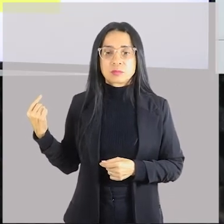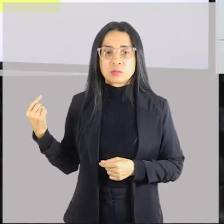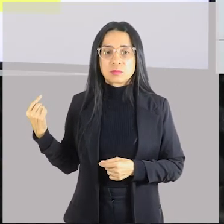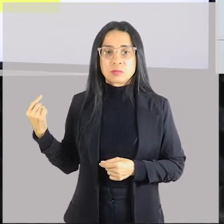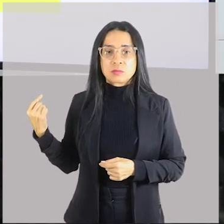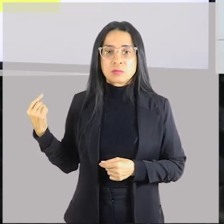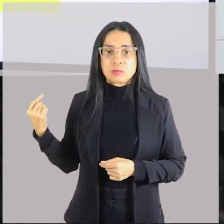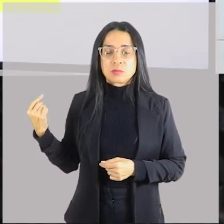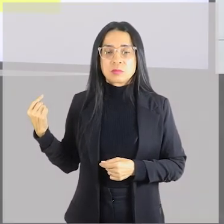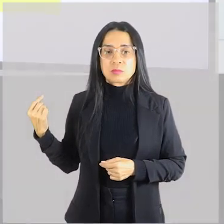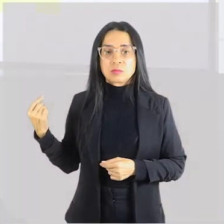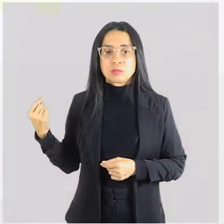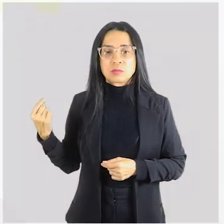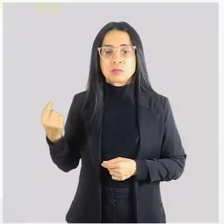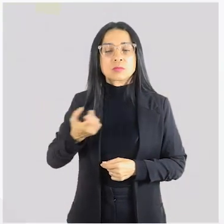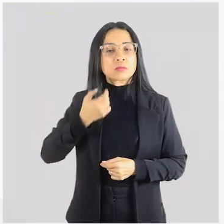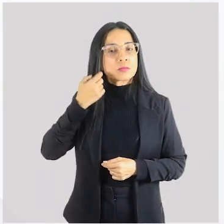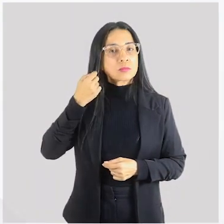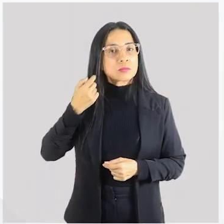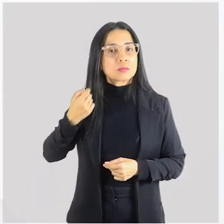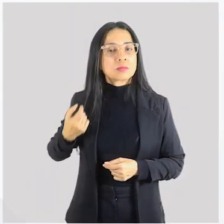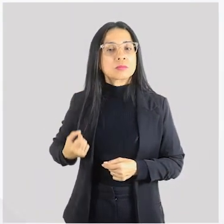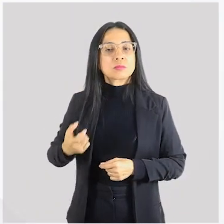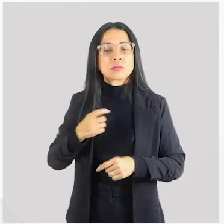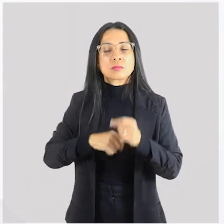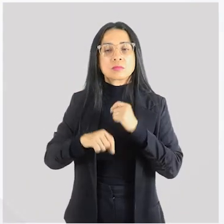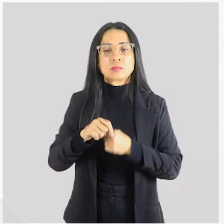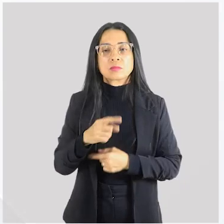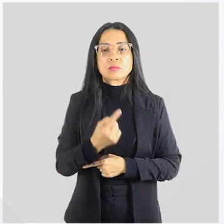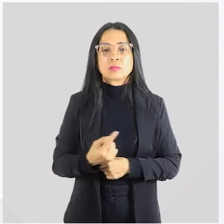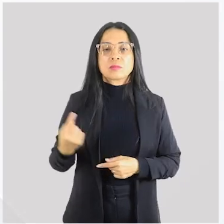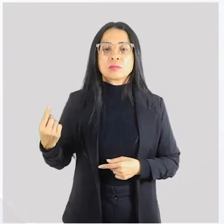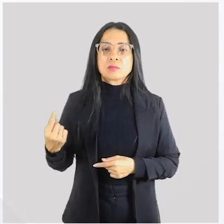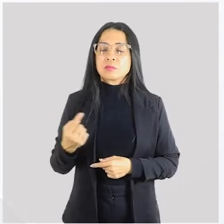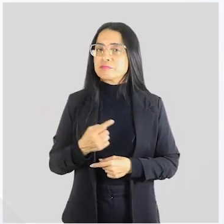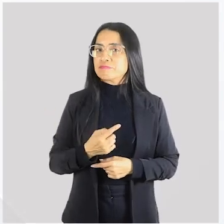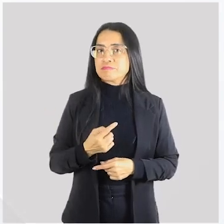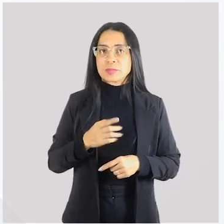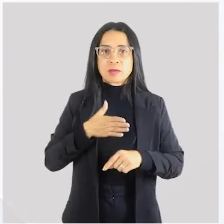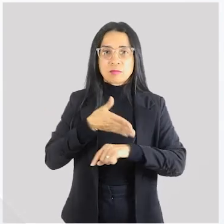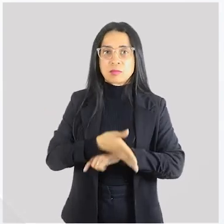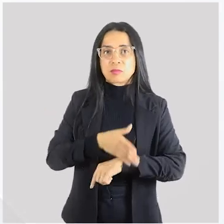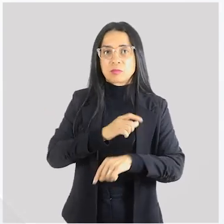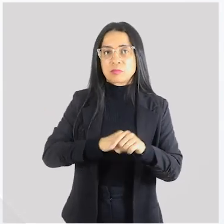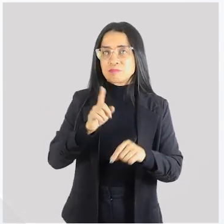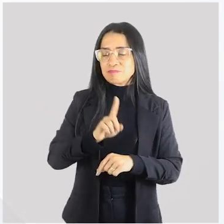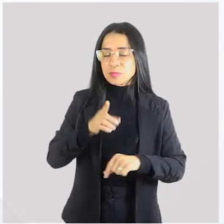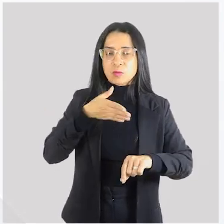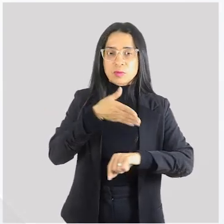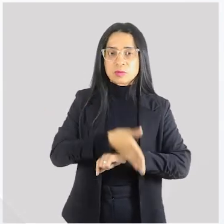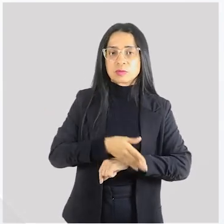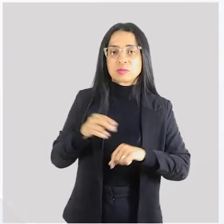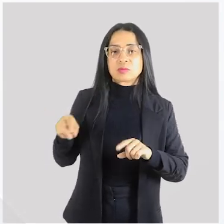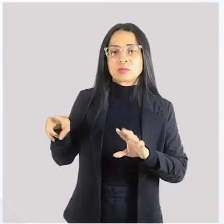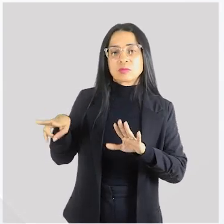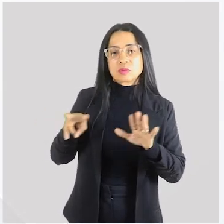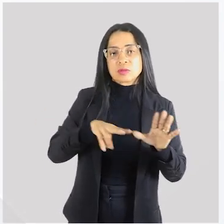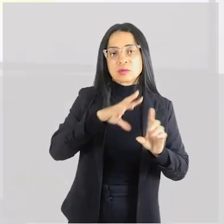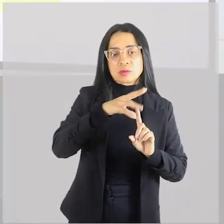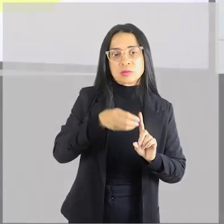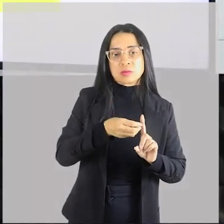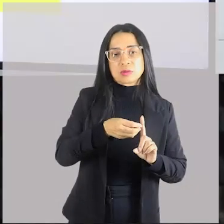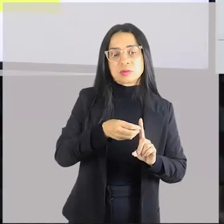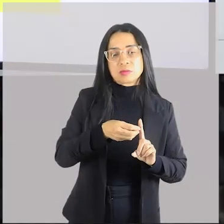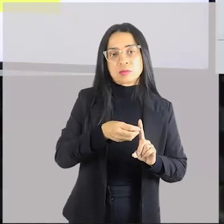brecher a Tacila da Amaral que é um capítulo a parte ela não esteve presente fisicamente ou com quadros durante a